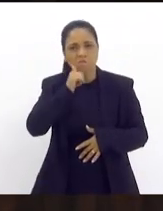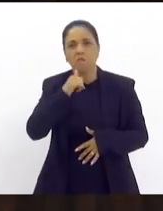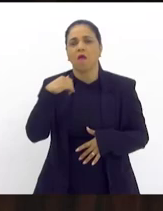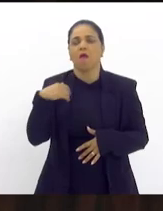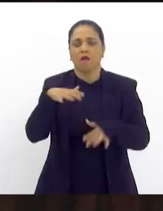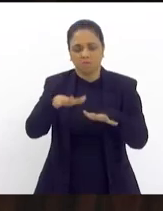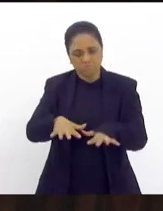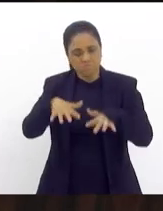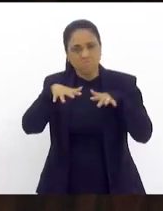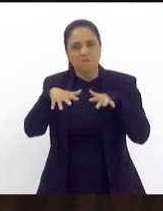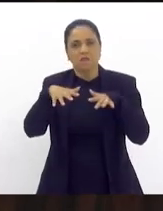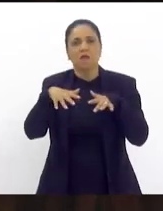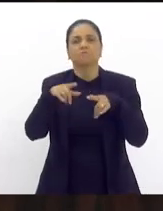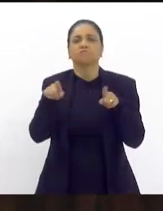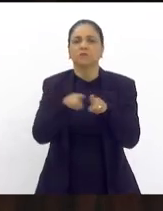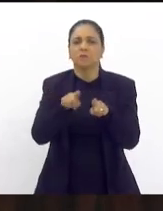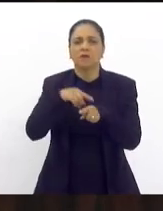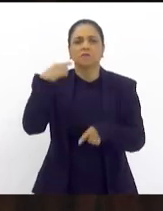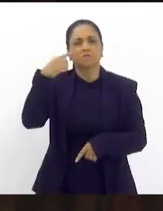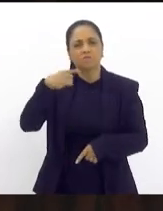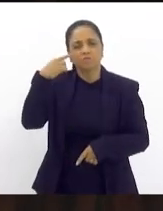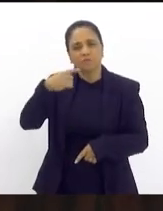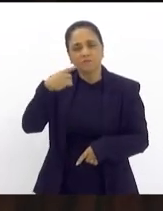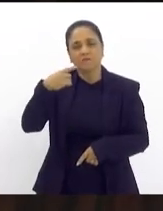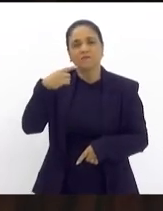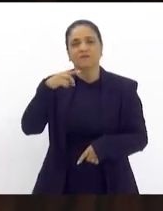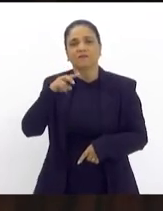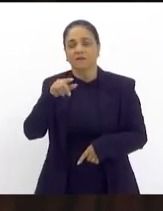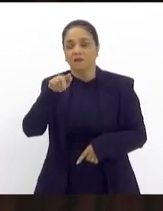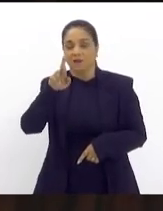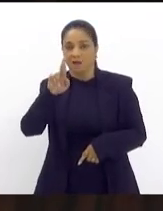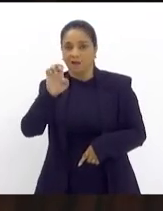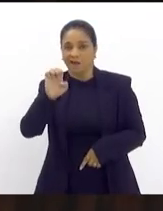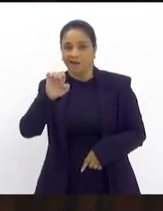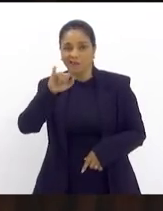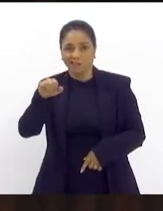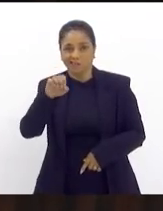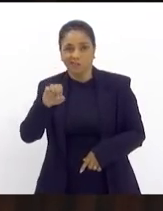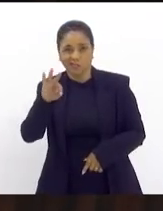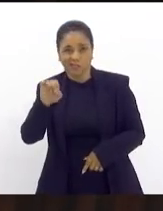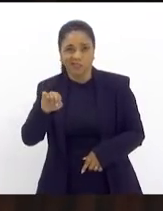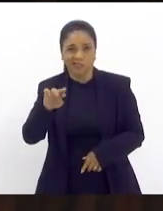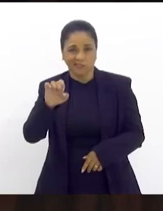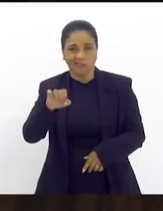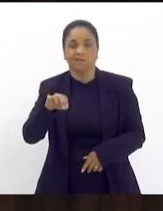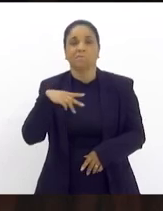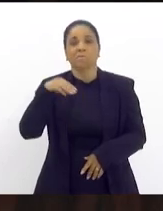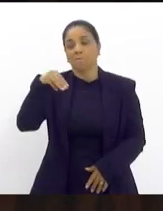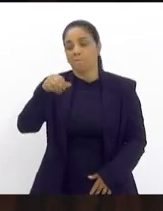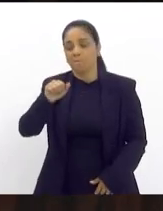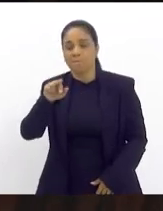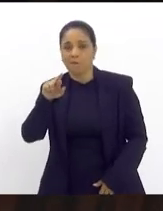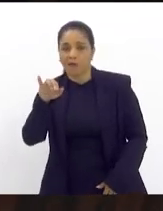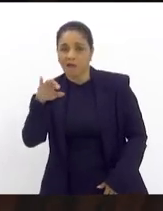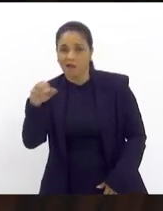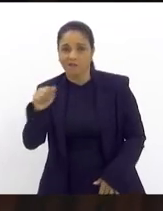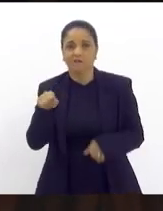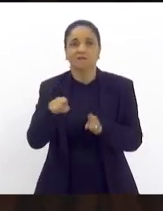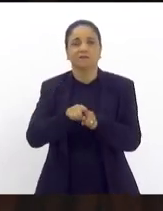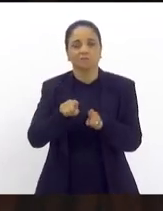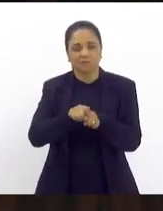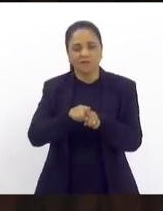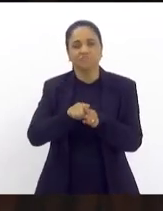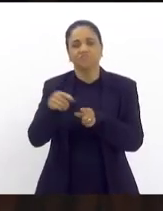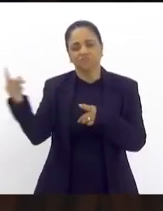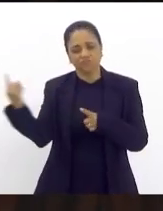como Deputado enfermeira Rejane vossa excelência é Márcia Giovani tantas outras que vieram ele só